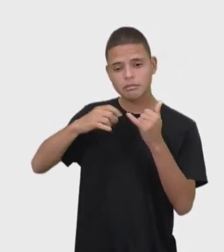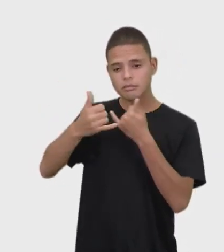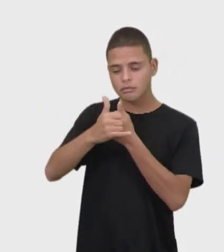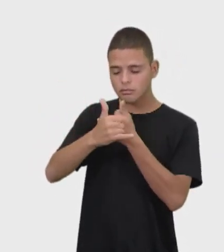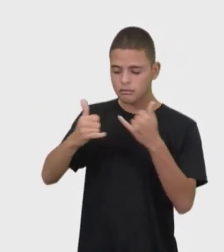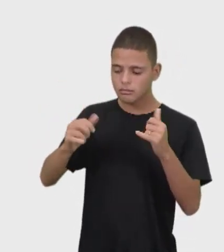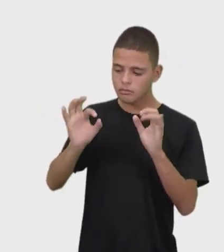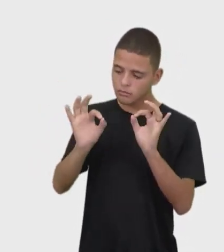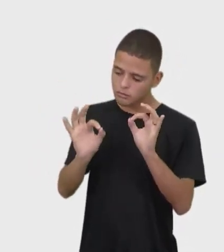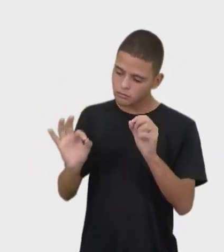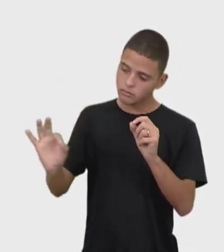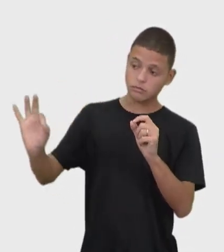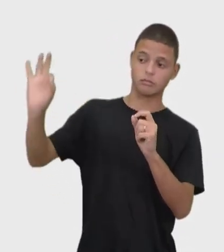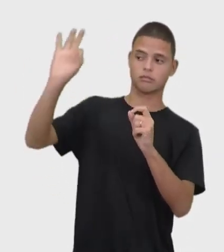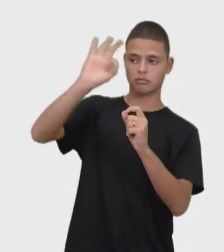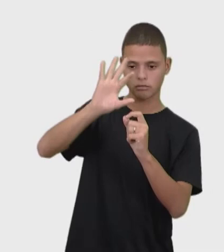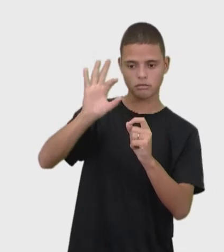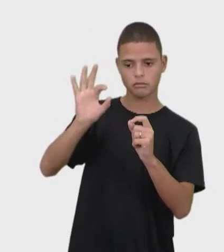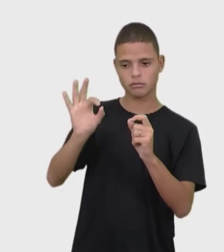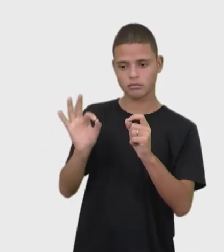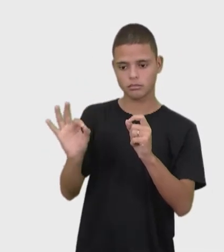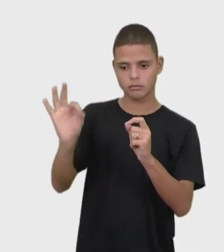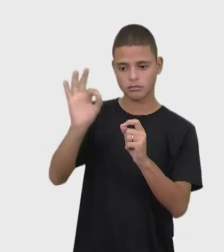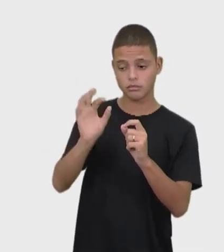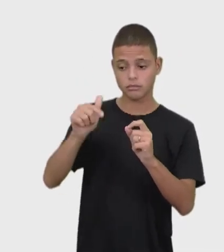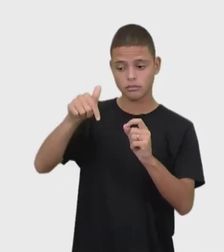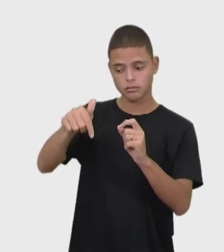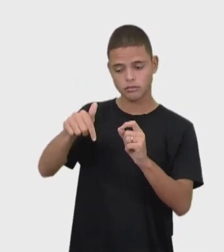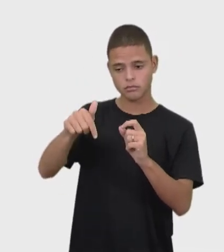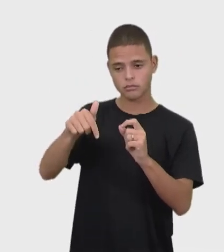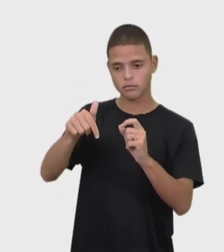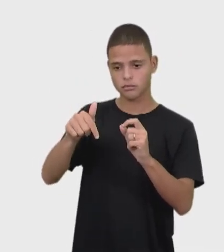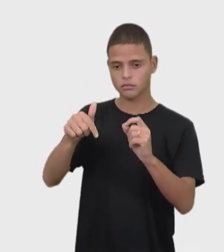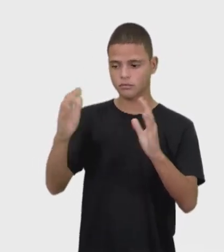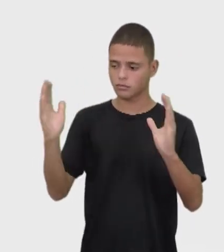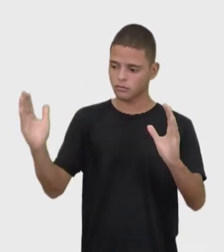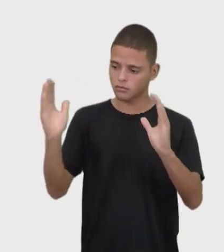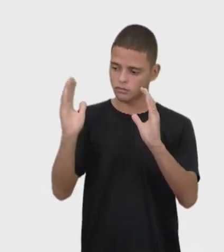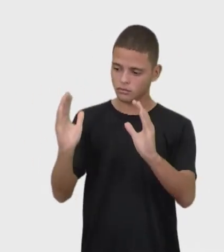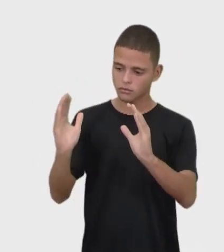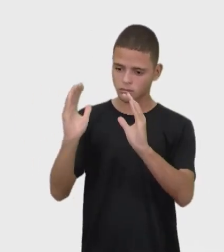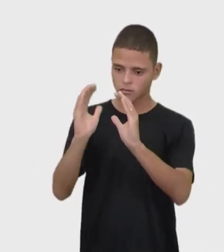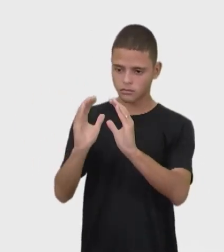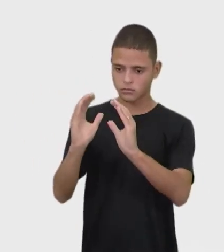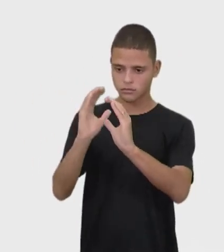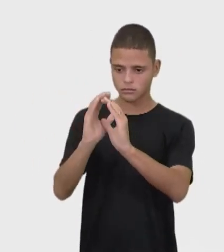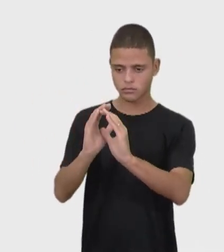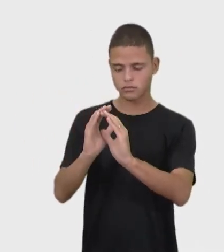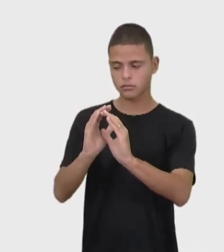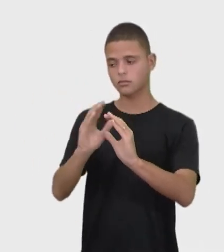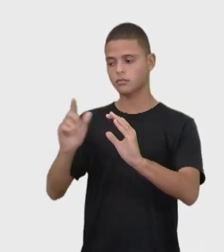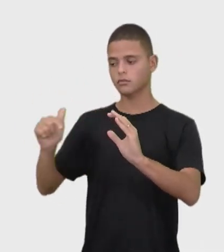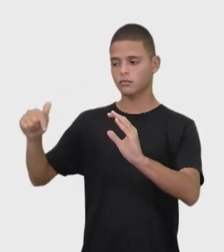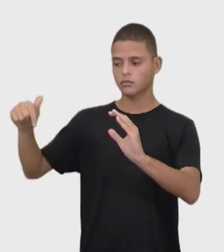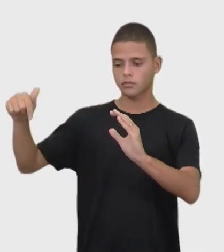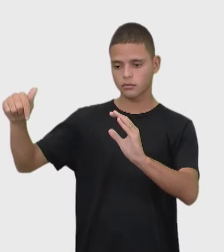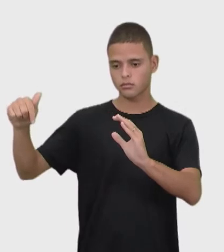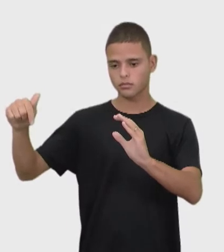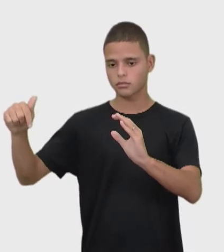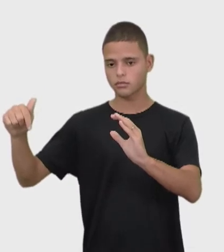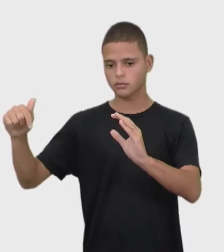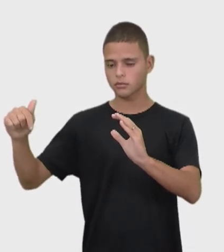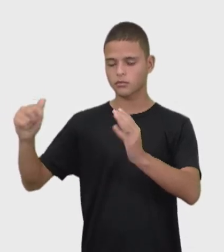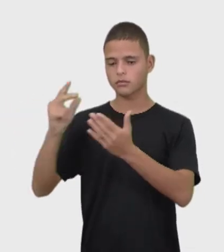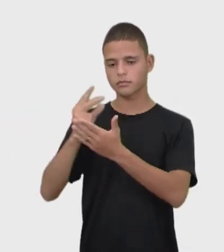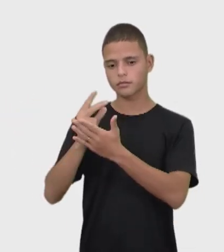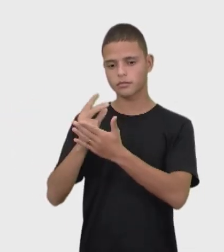né, de uma camada para outra, tem até 7 camadas aí. E aí ele vai saltando de camadas. Toda vez que ele ganha energia, e aí aqui pode